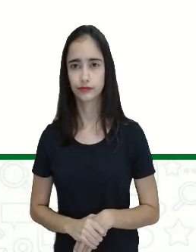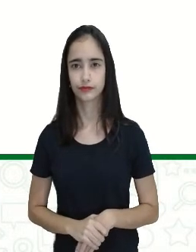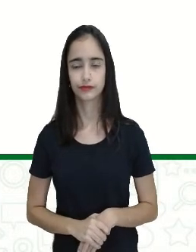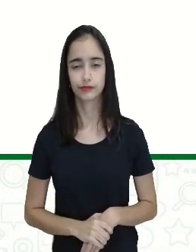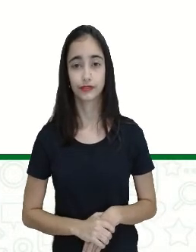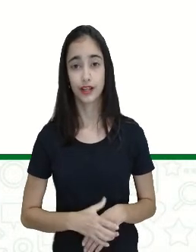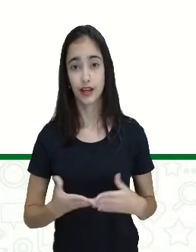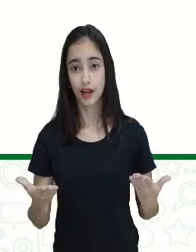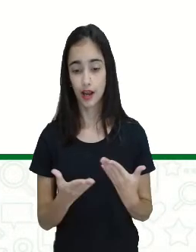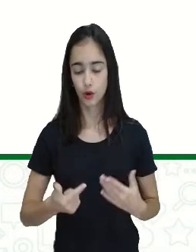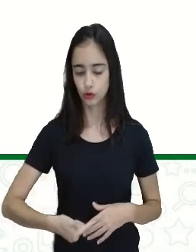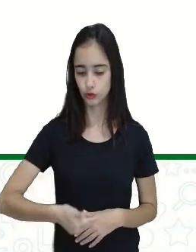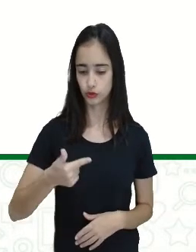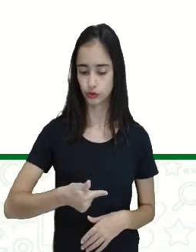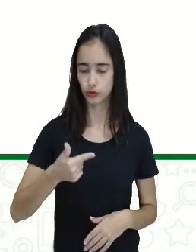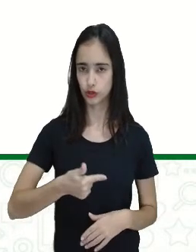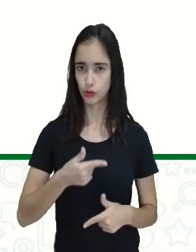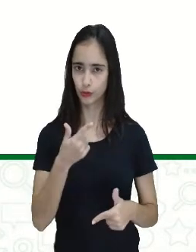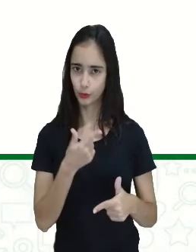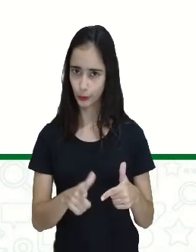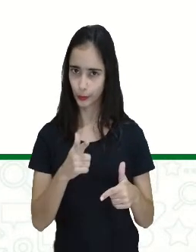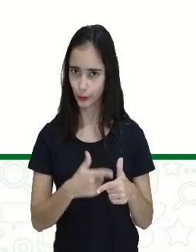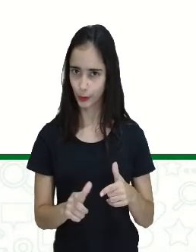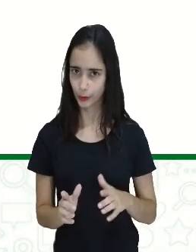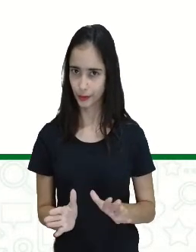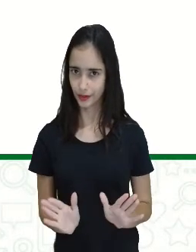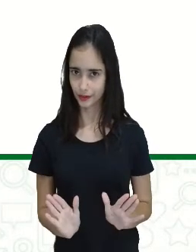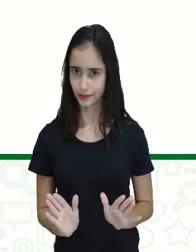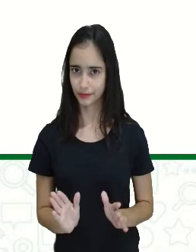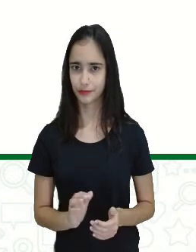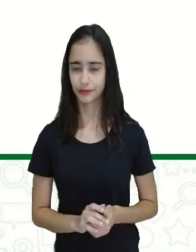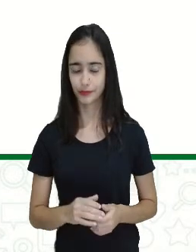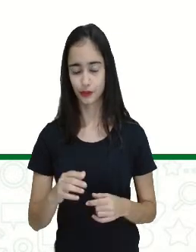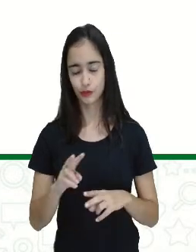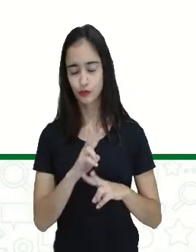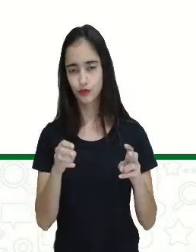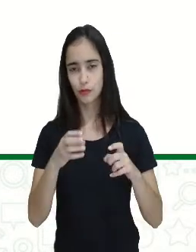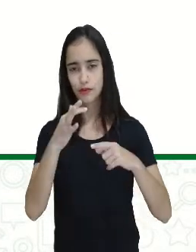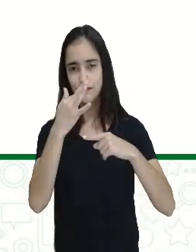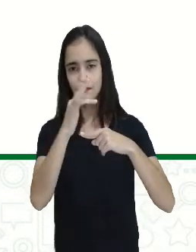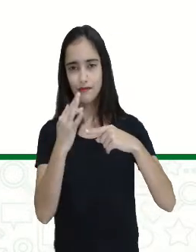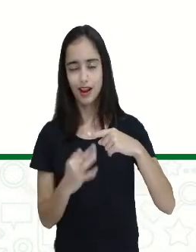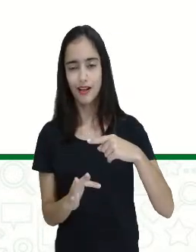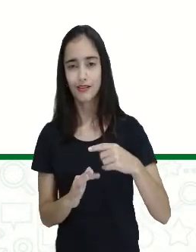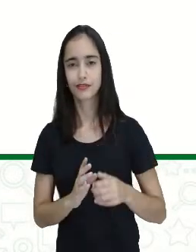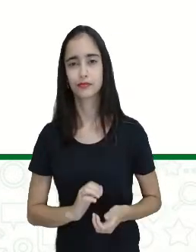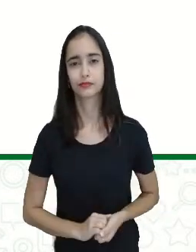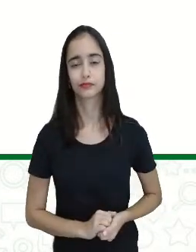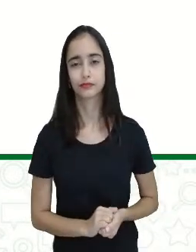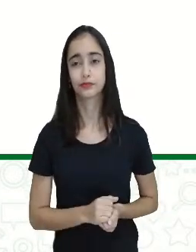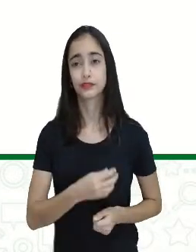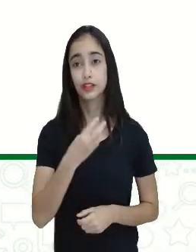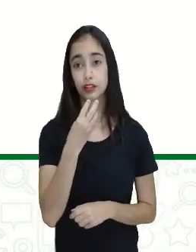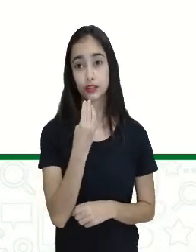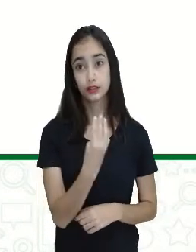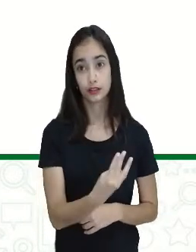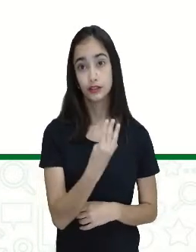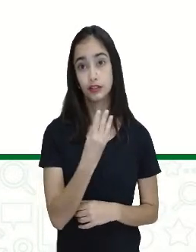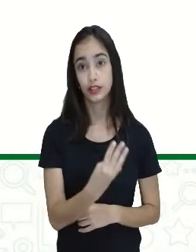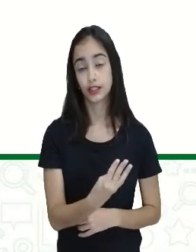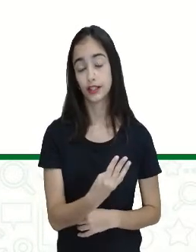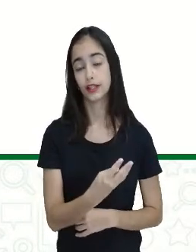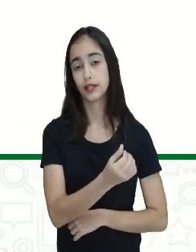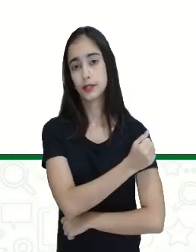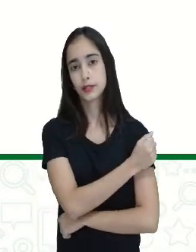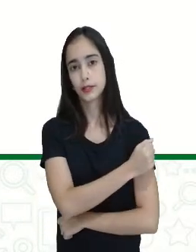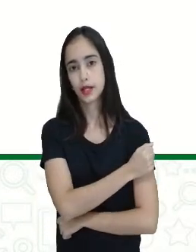Vamos agora para a segunda aplicação com frações equivalentes. 3 alunos do